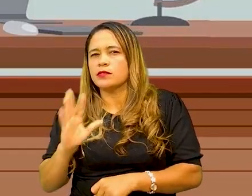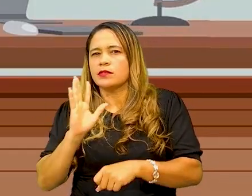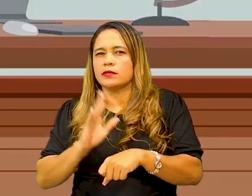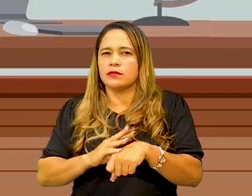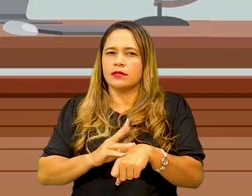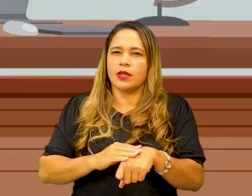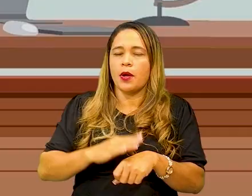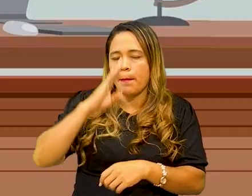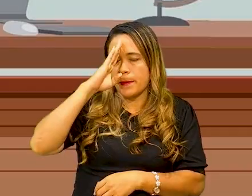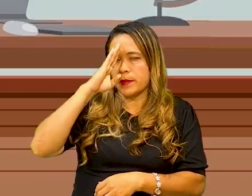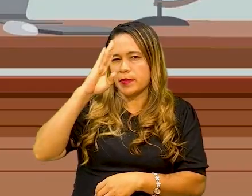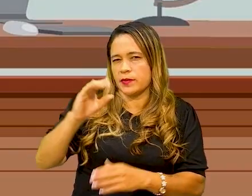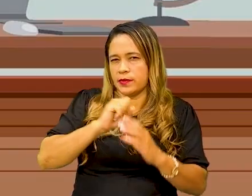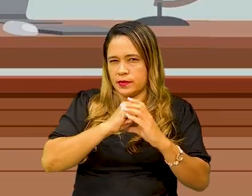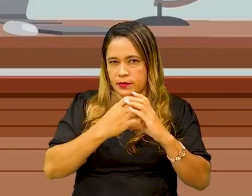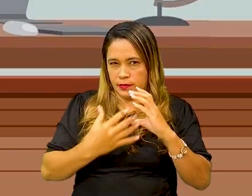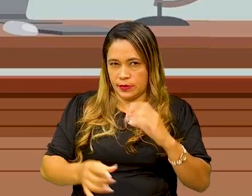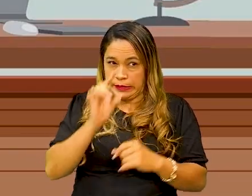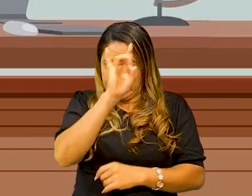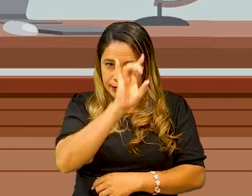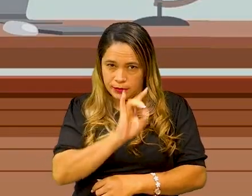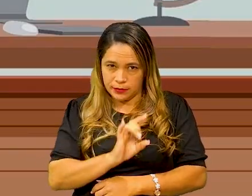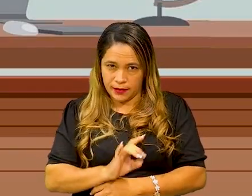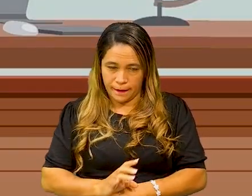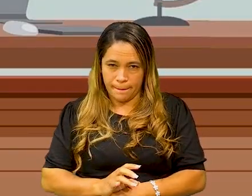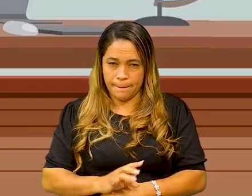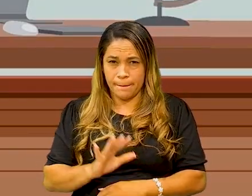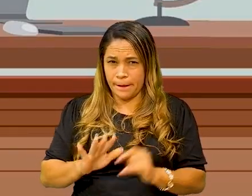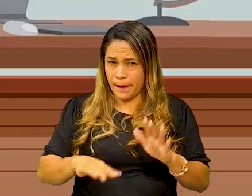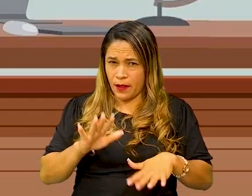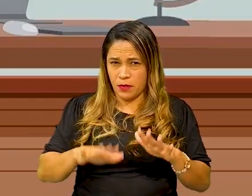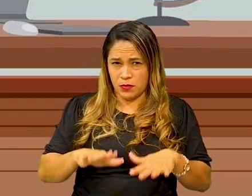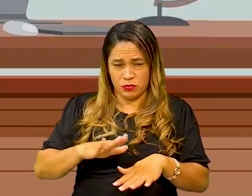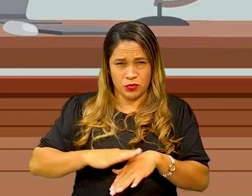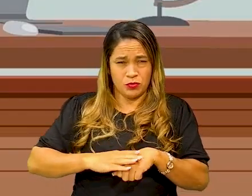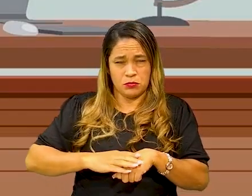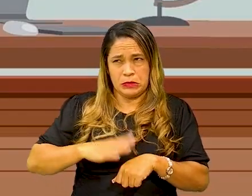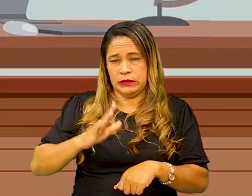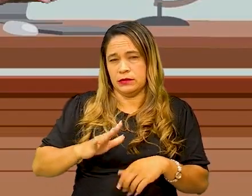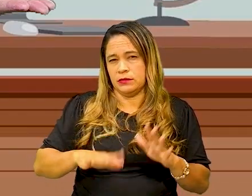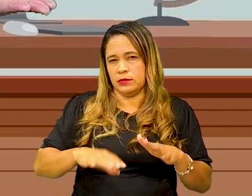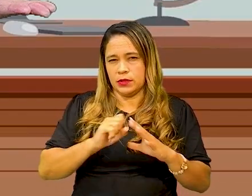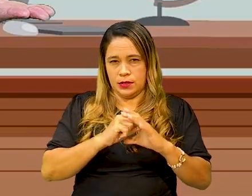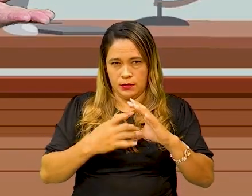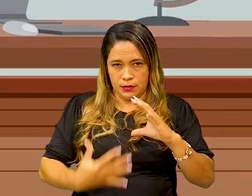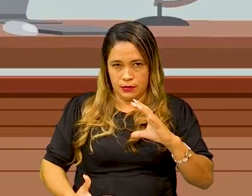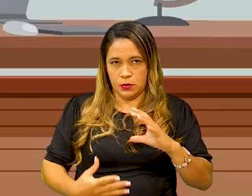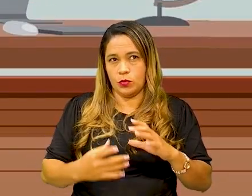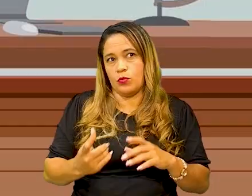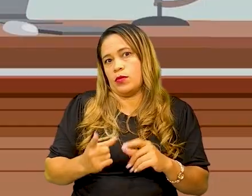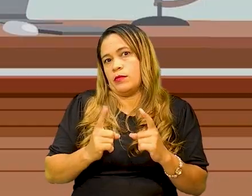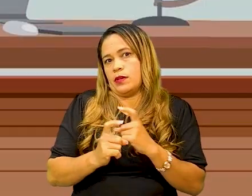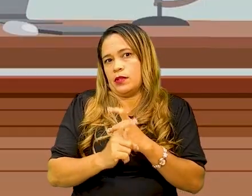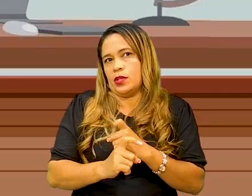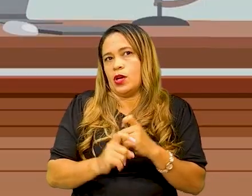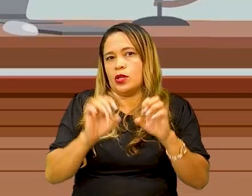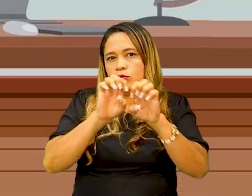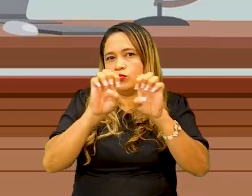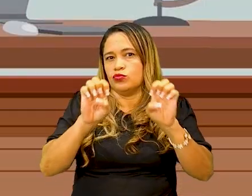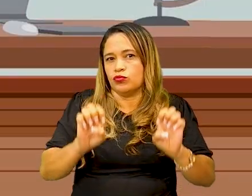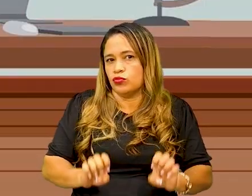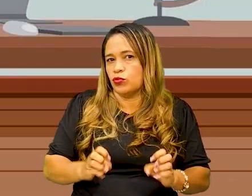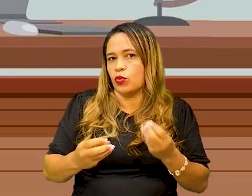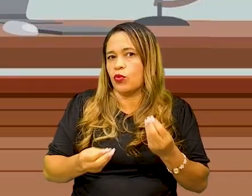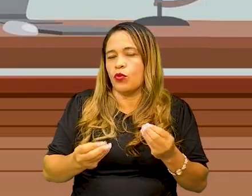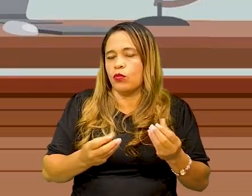as principais características de cada uma delas. Talvez até muito mais do que, às vezes, a característica de uma bactéria, a estrutura dela, as formas de